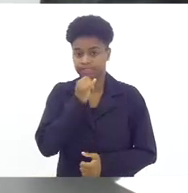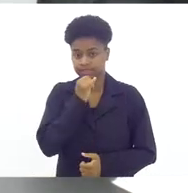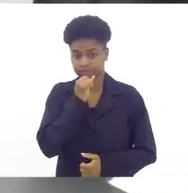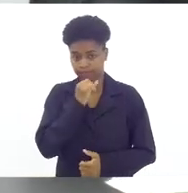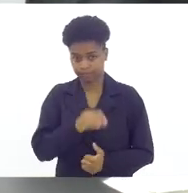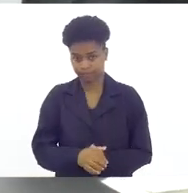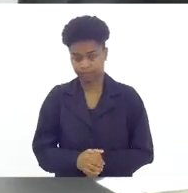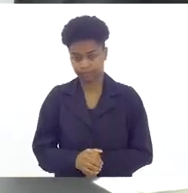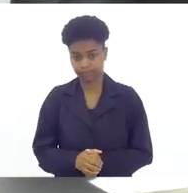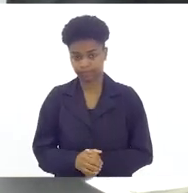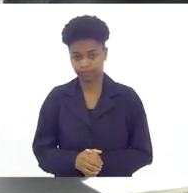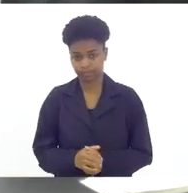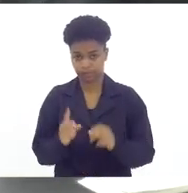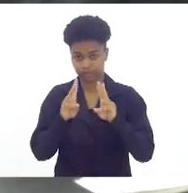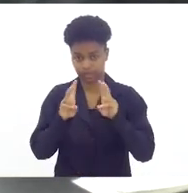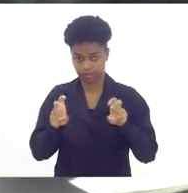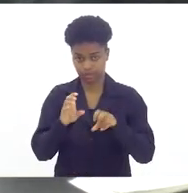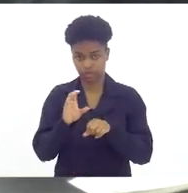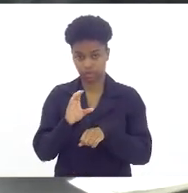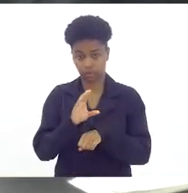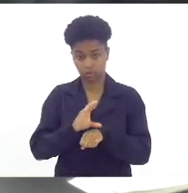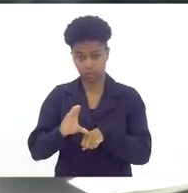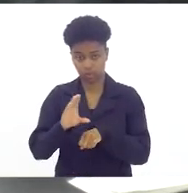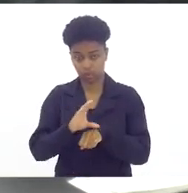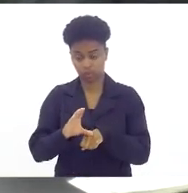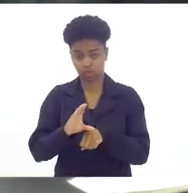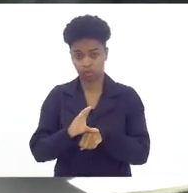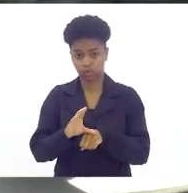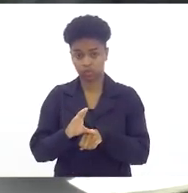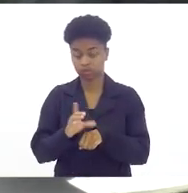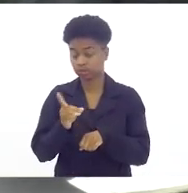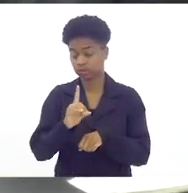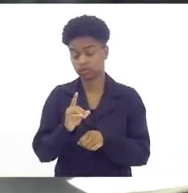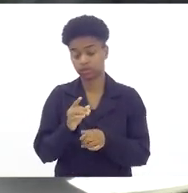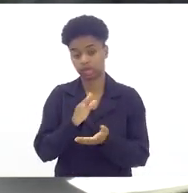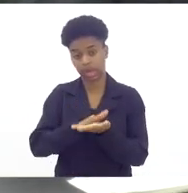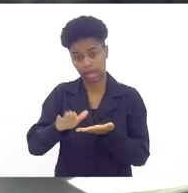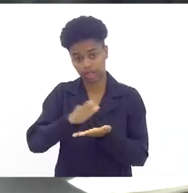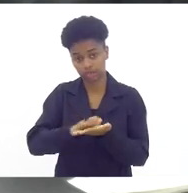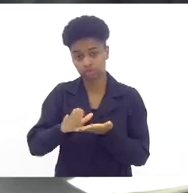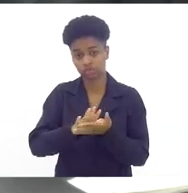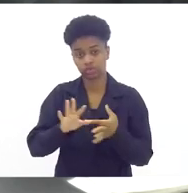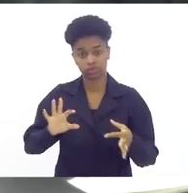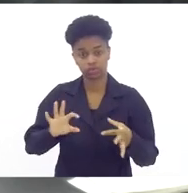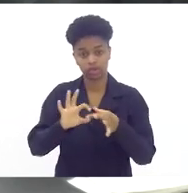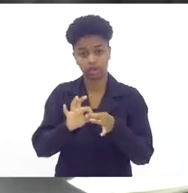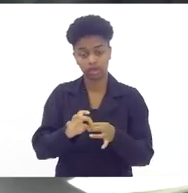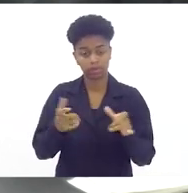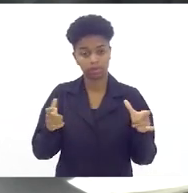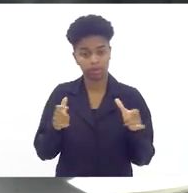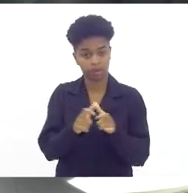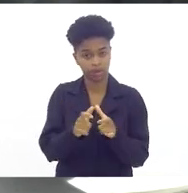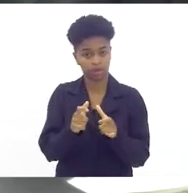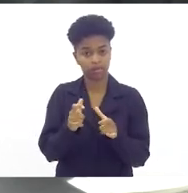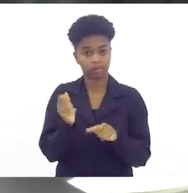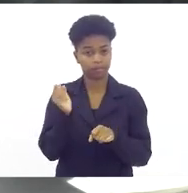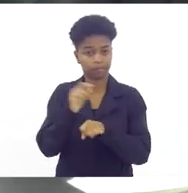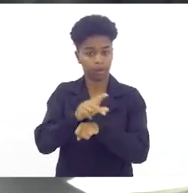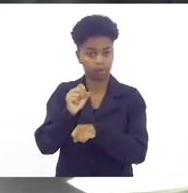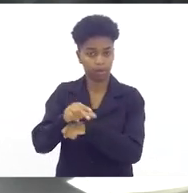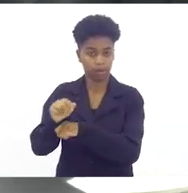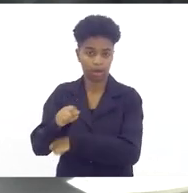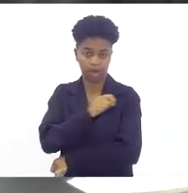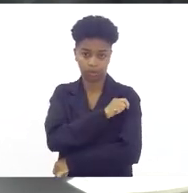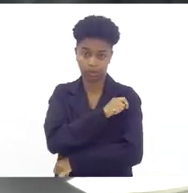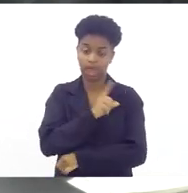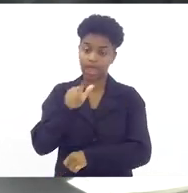né Essa questão dos cursos associada a redução do número de vagas Esse é um debate que a gente tem que